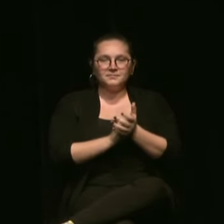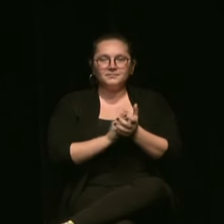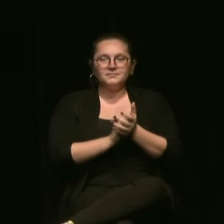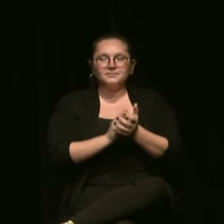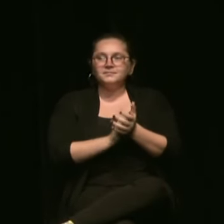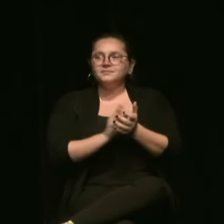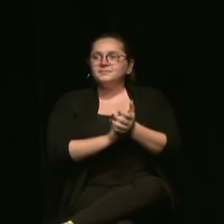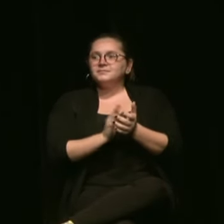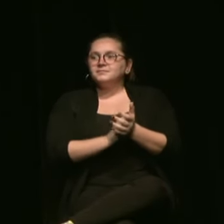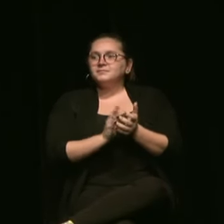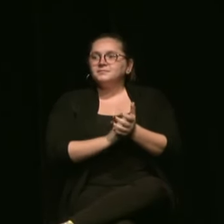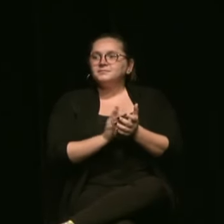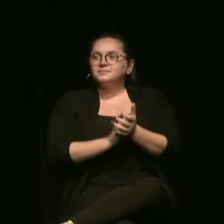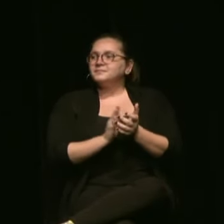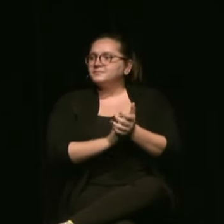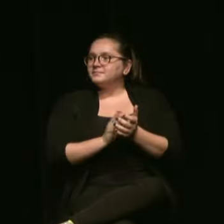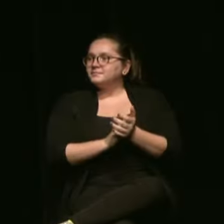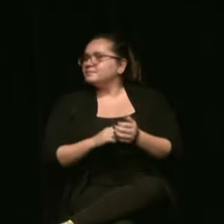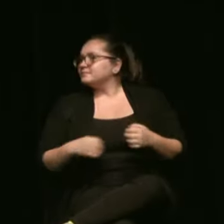Obrigado.